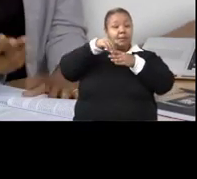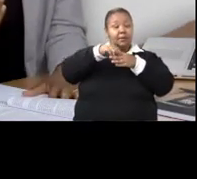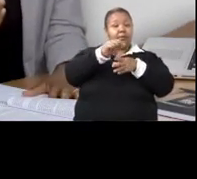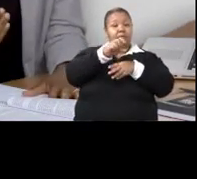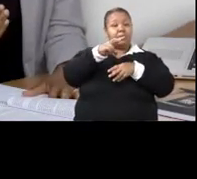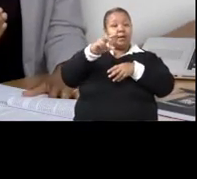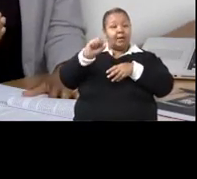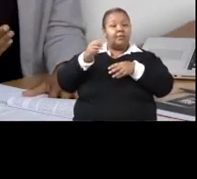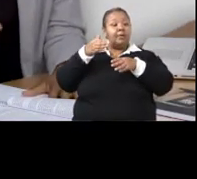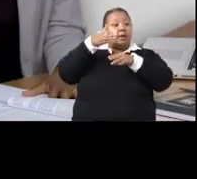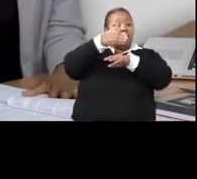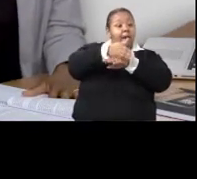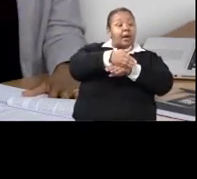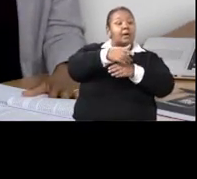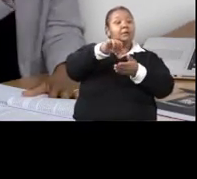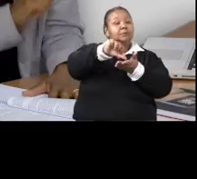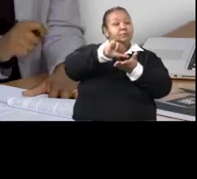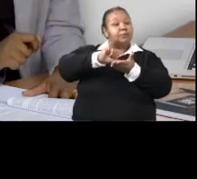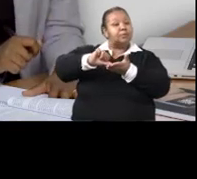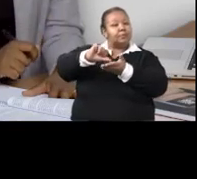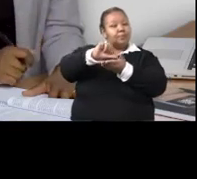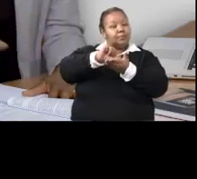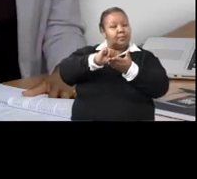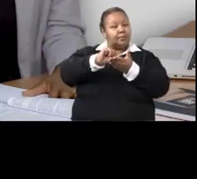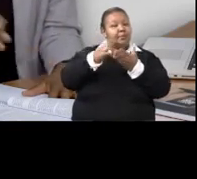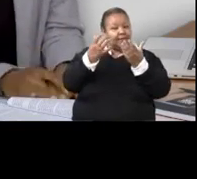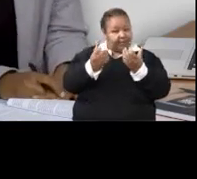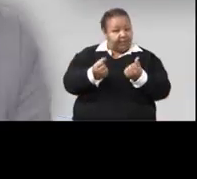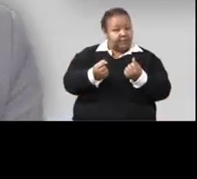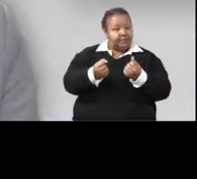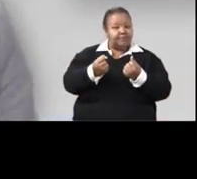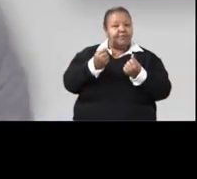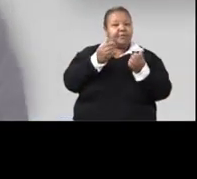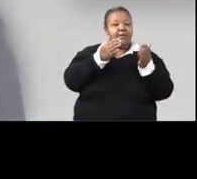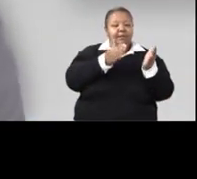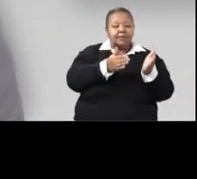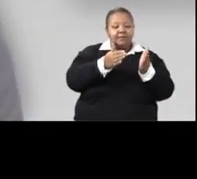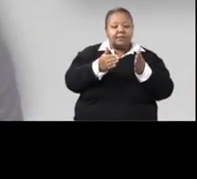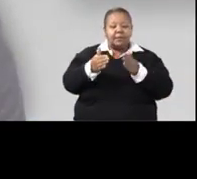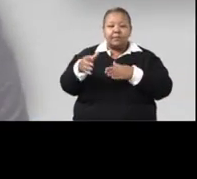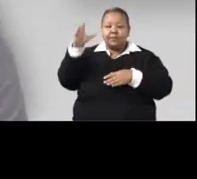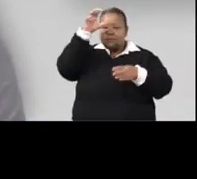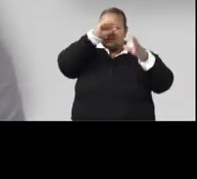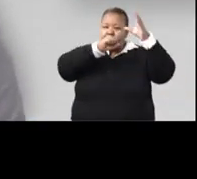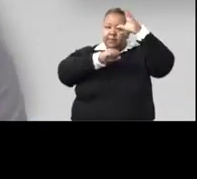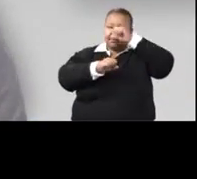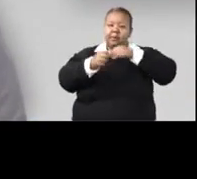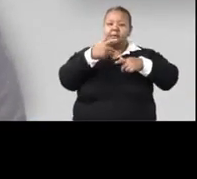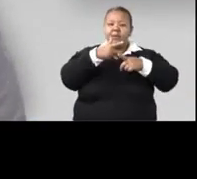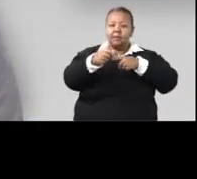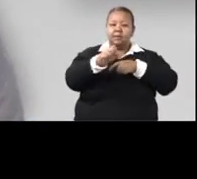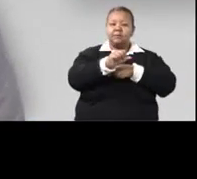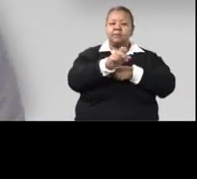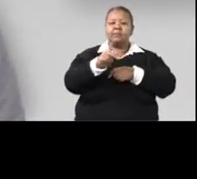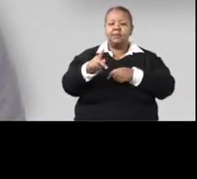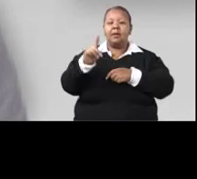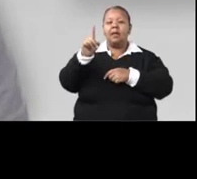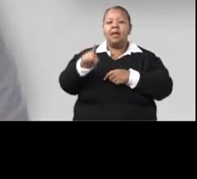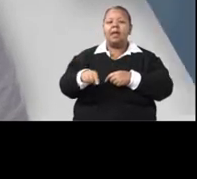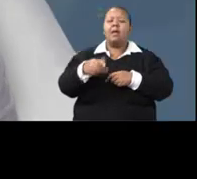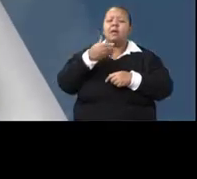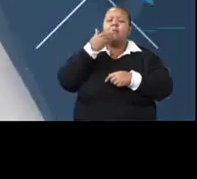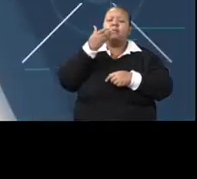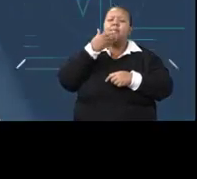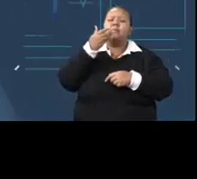virtual, antes de conhecer e resolver as situações problema. Vamos lá? As etapas para compreender e resolver as SPs são